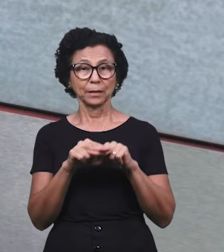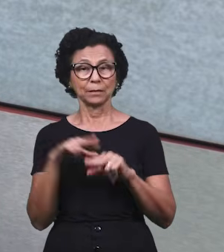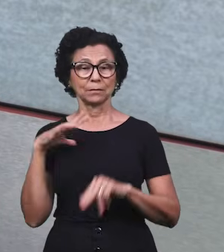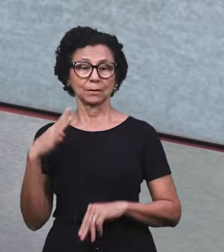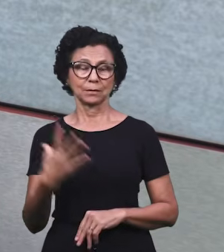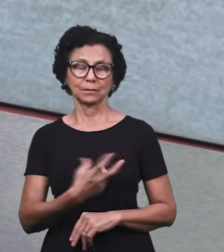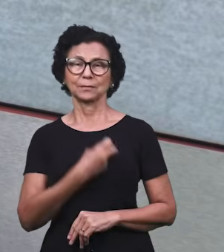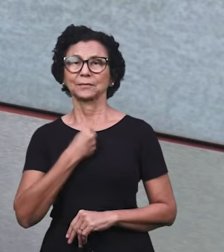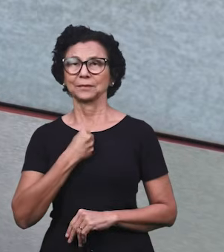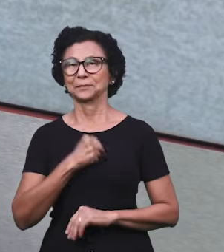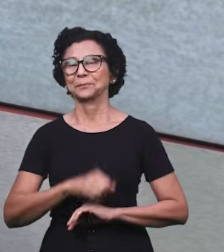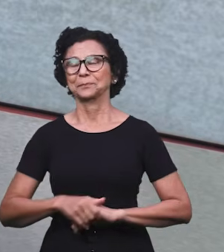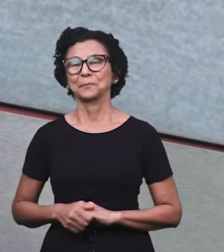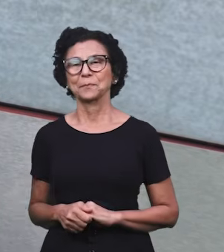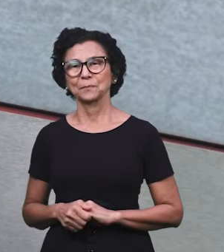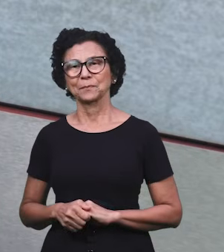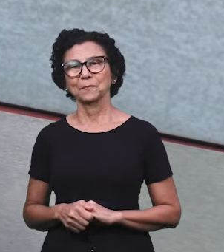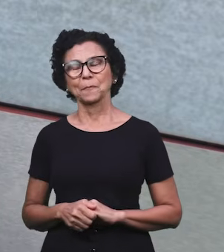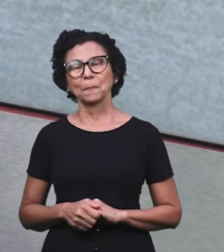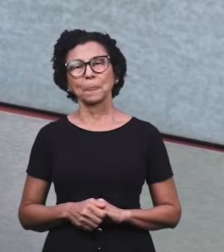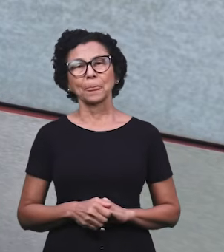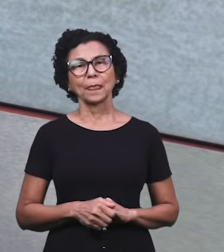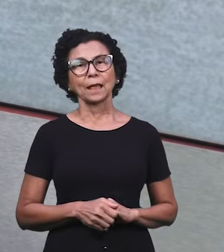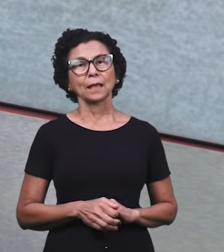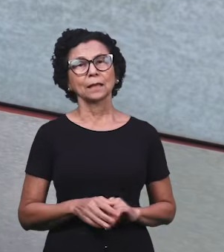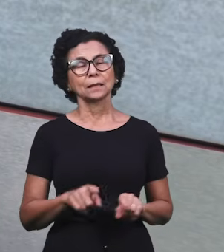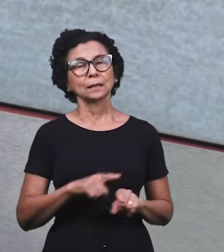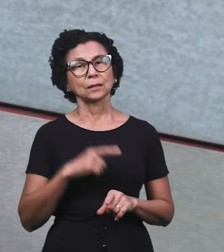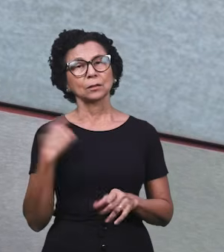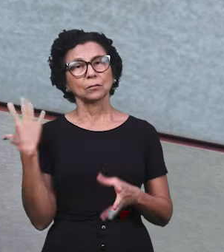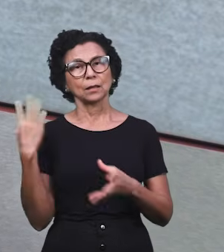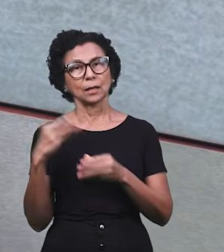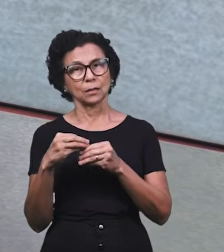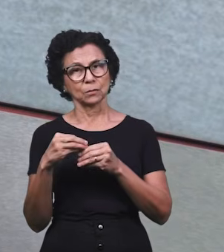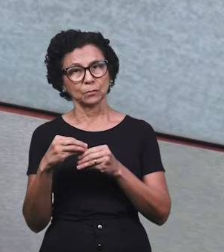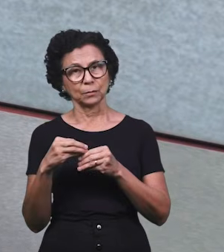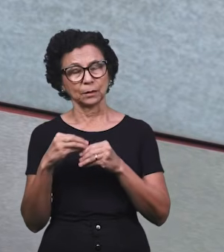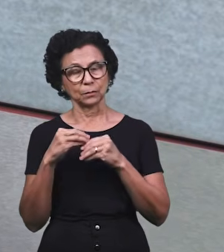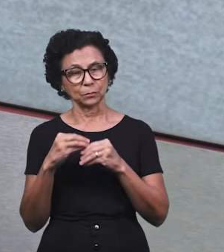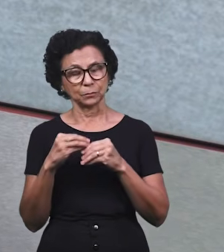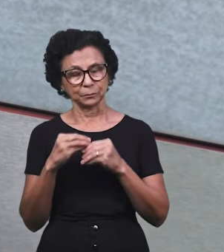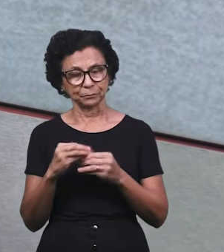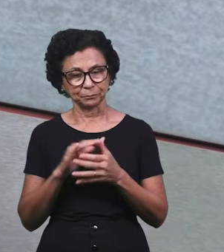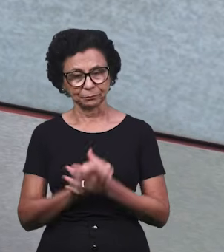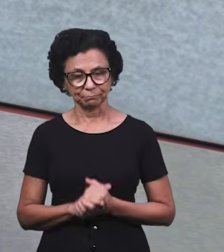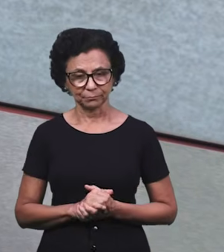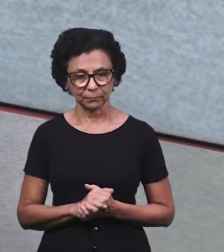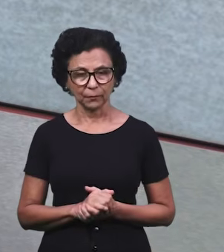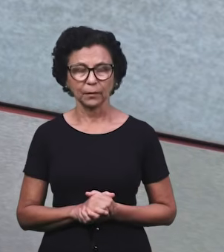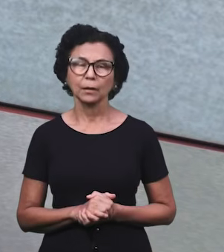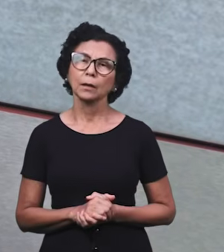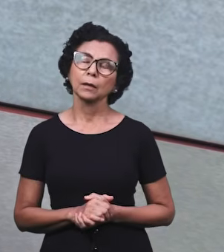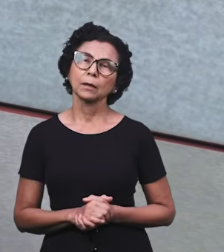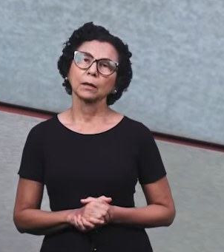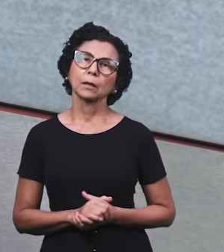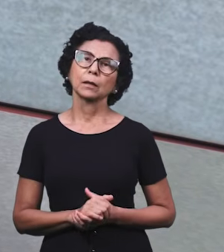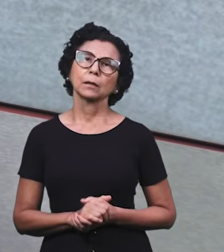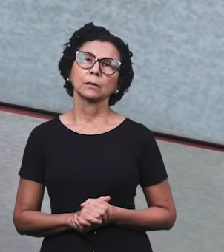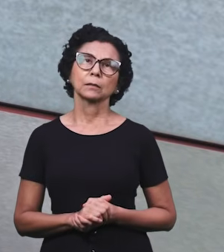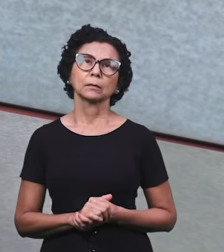sim, vamos já responder essa pergunta. Eu quero então concluir dizendo o seguinte, que o único bem que foi